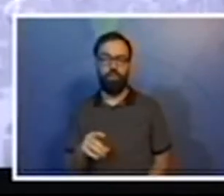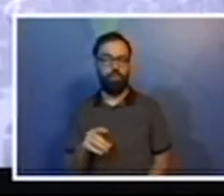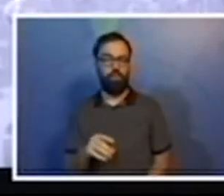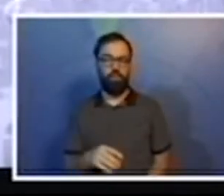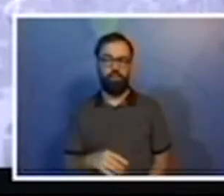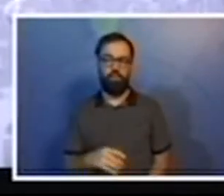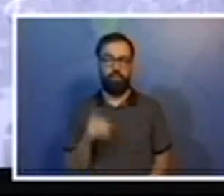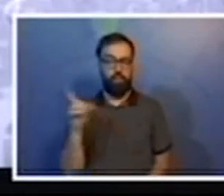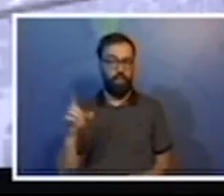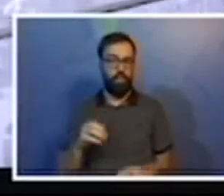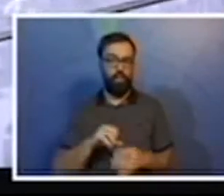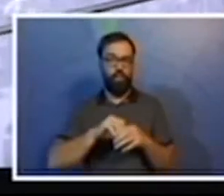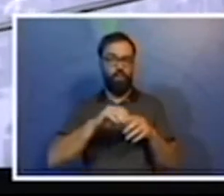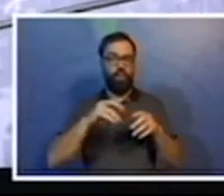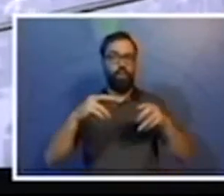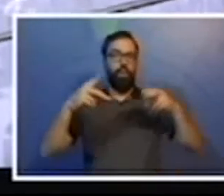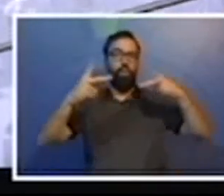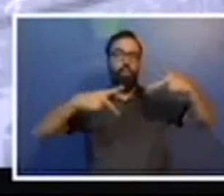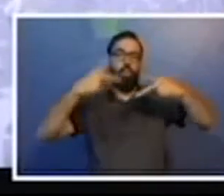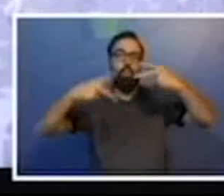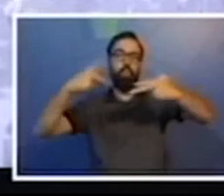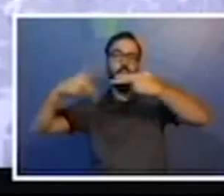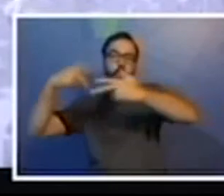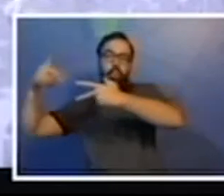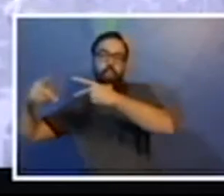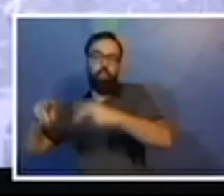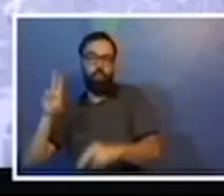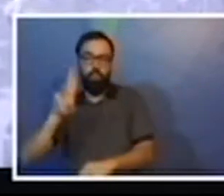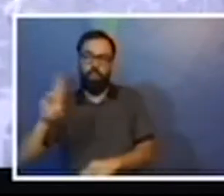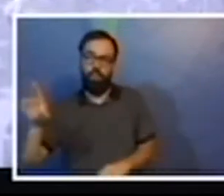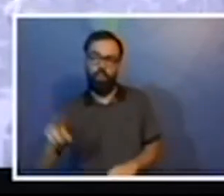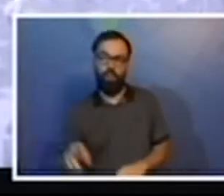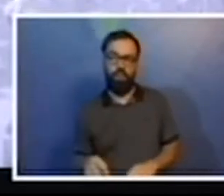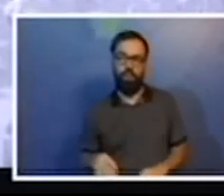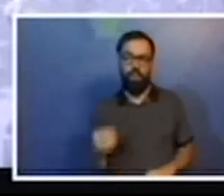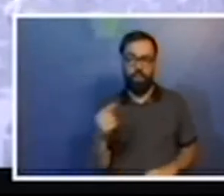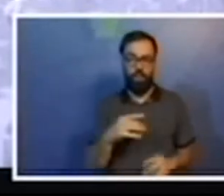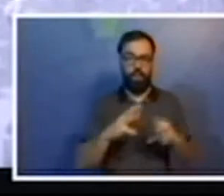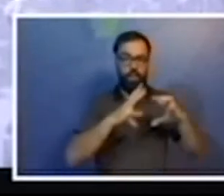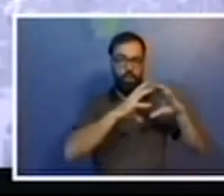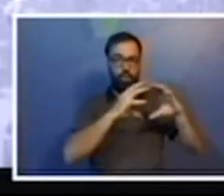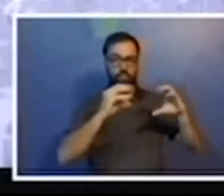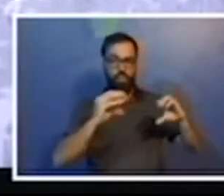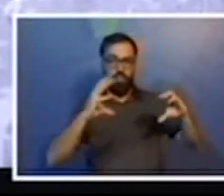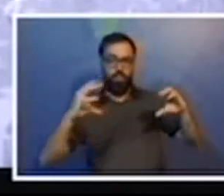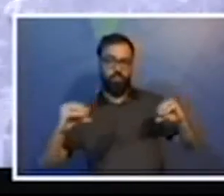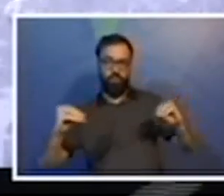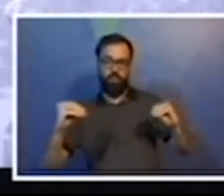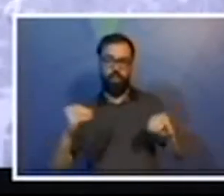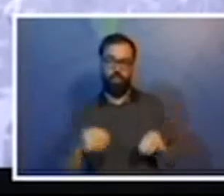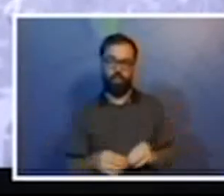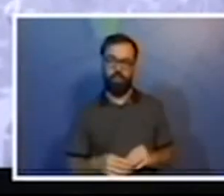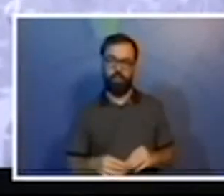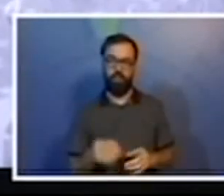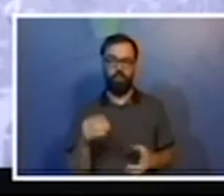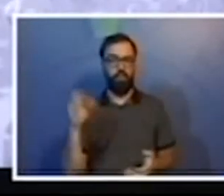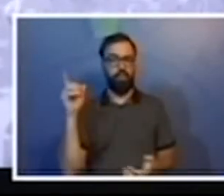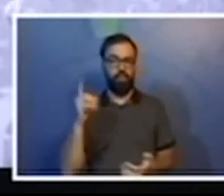dispersão dele se dá pelo vento aqui o fruto carnoso que é o mamão